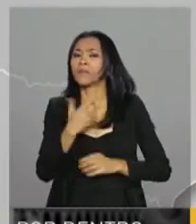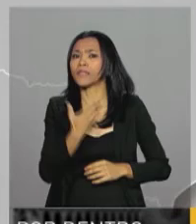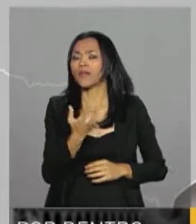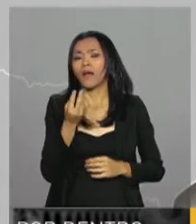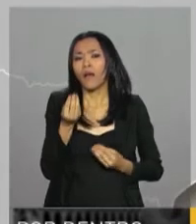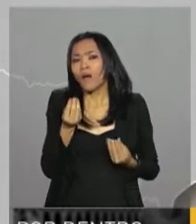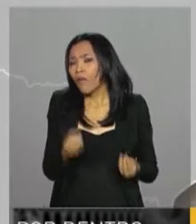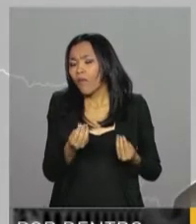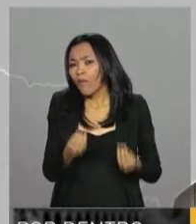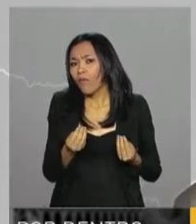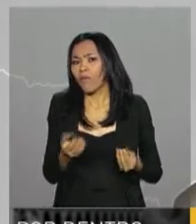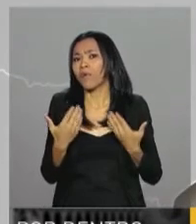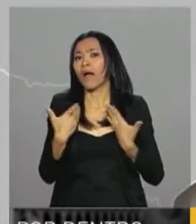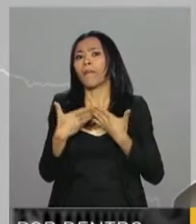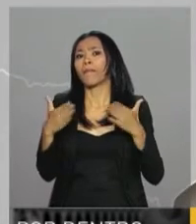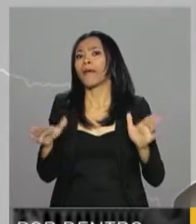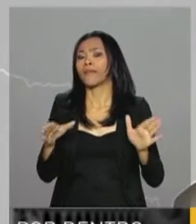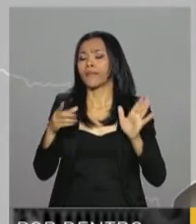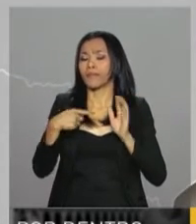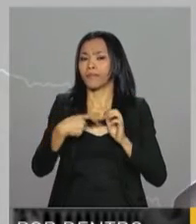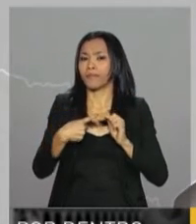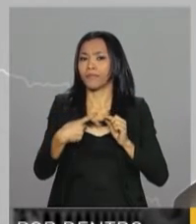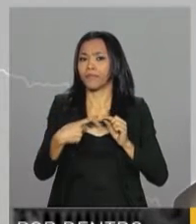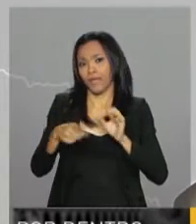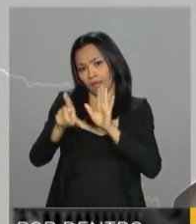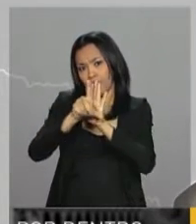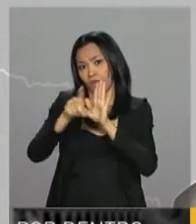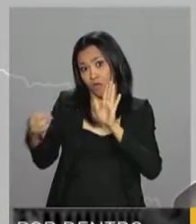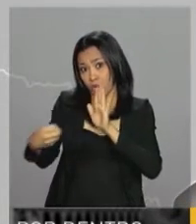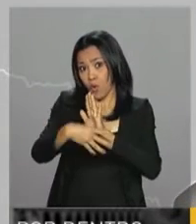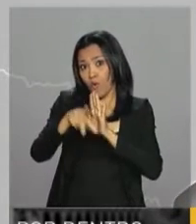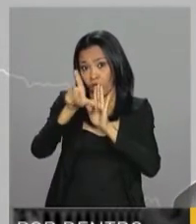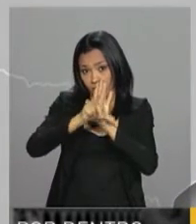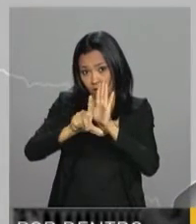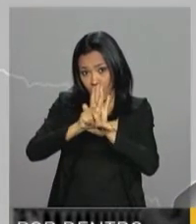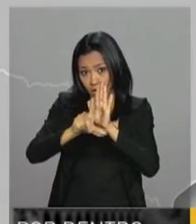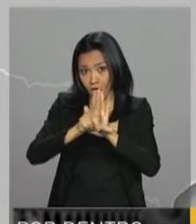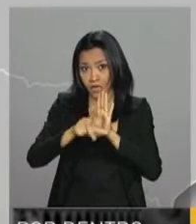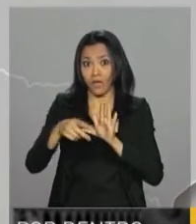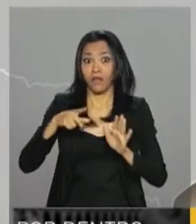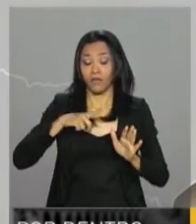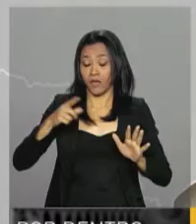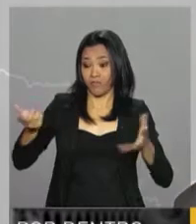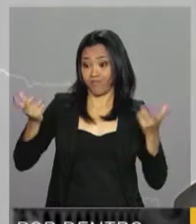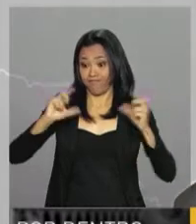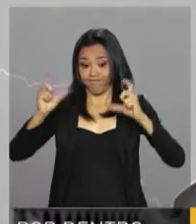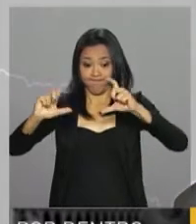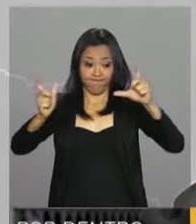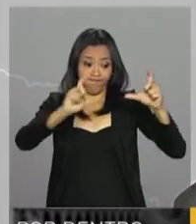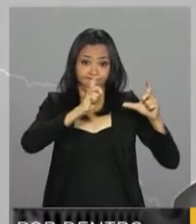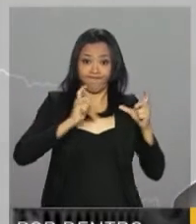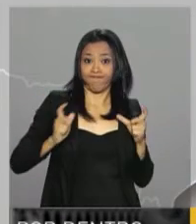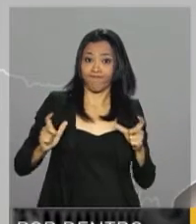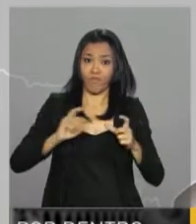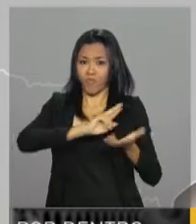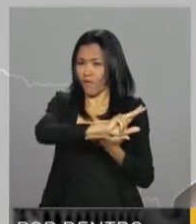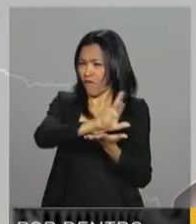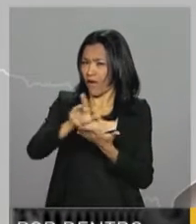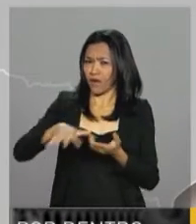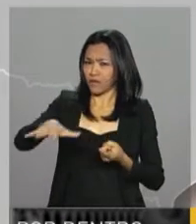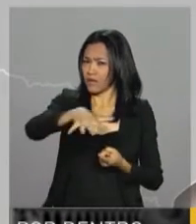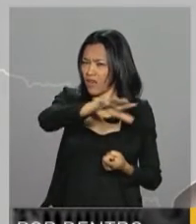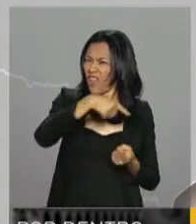reforma trabalhista tem gerado reações em vários setores eu queria que sua explicação melhor de fato é isso mesmo